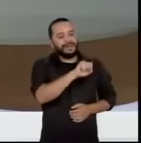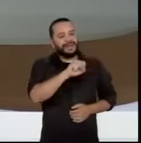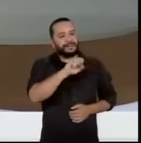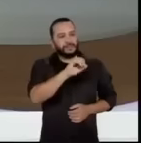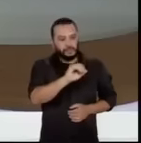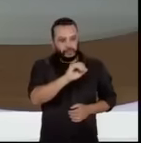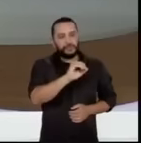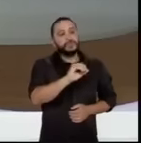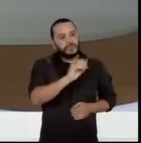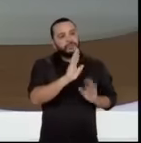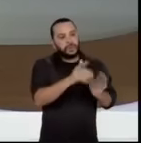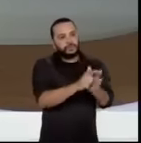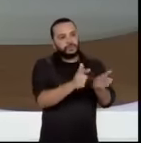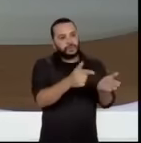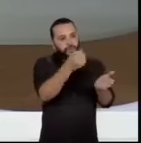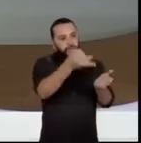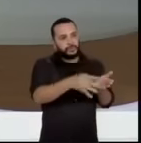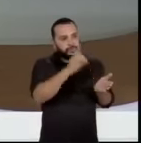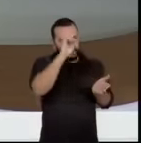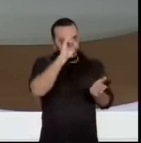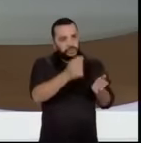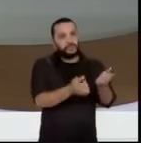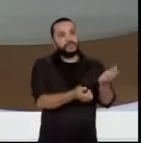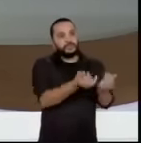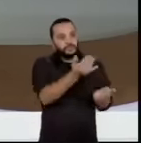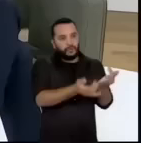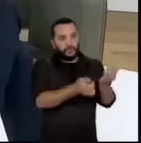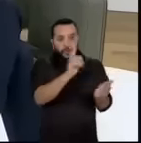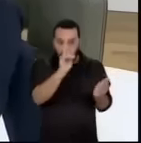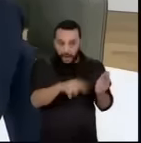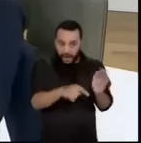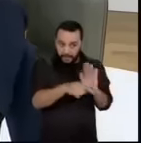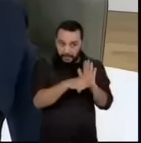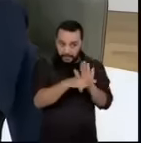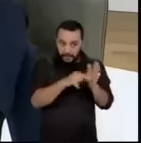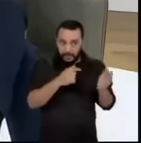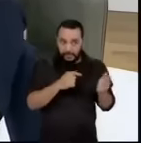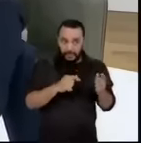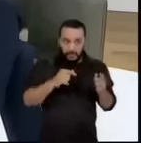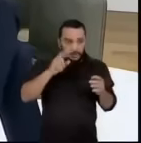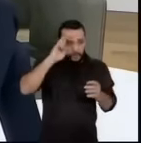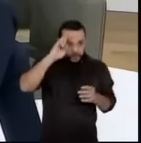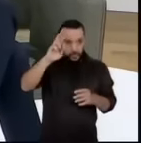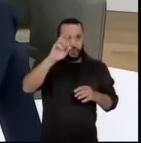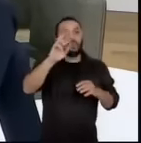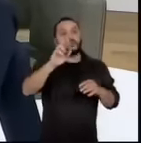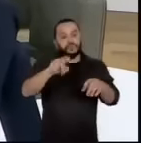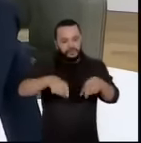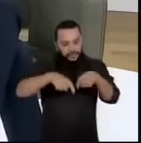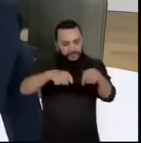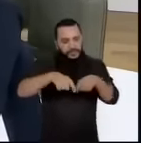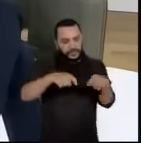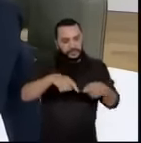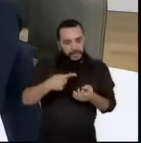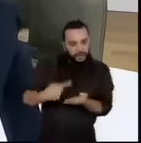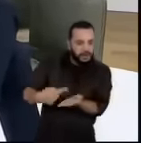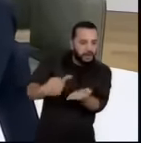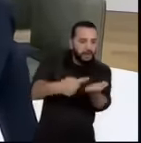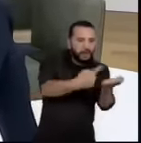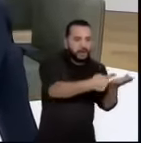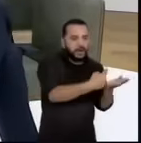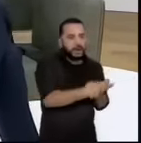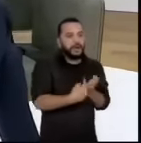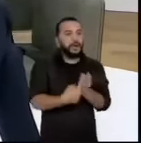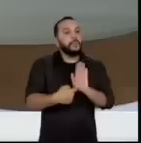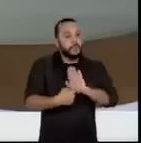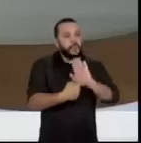eles retrataram o Dia do Fogo como uma combinação, né, de agricultores, de produtores locais, para mostrar que